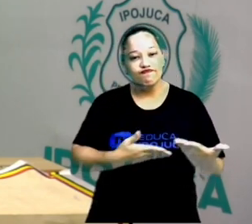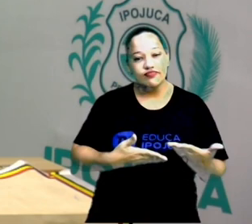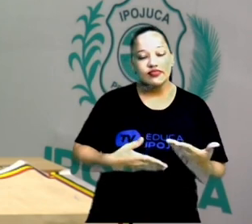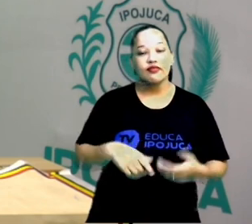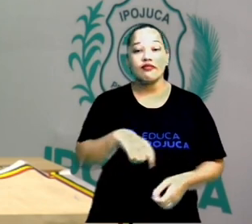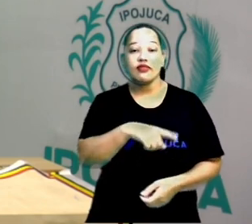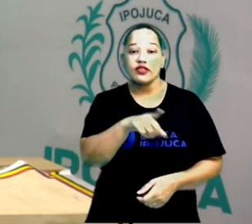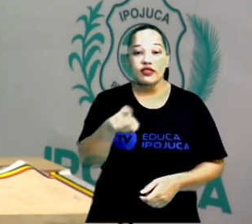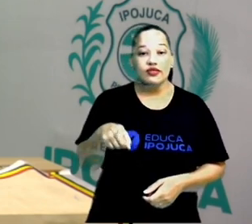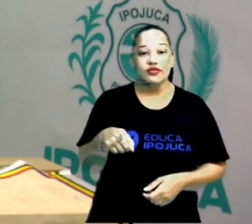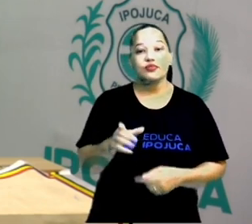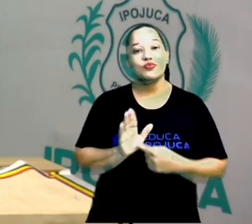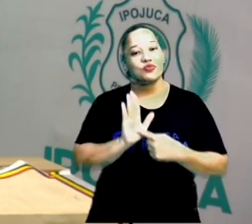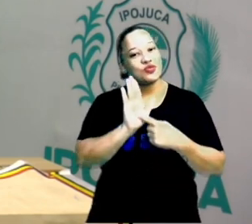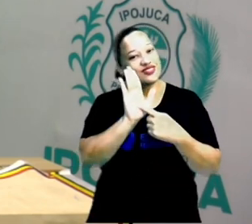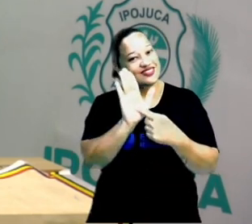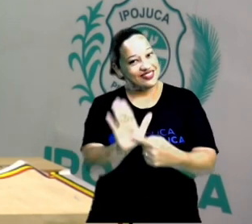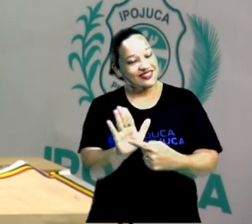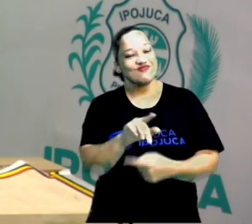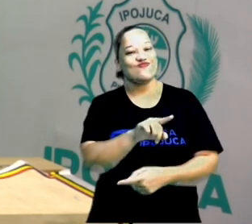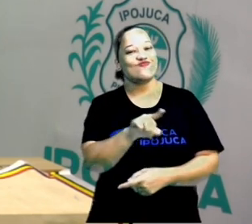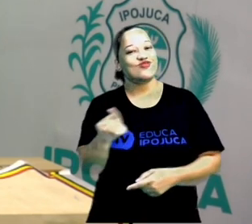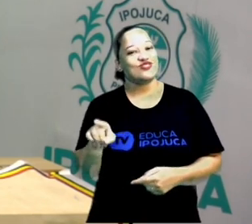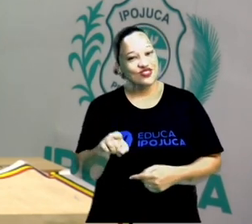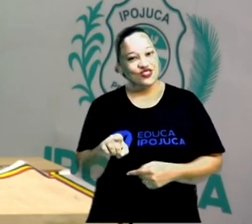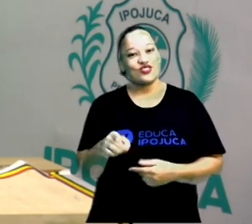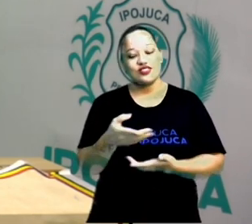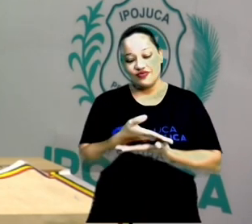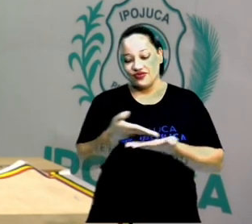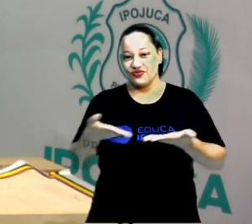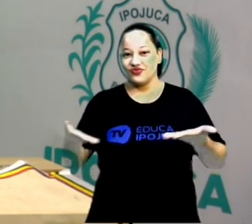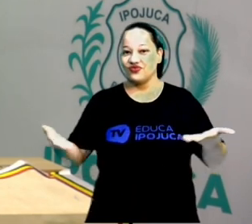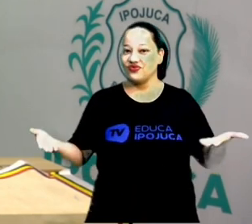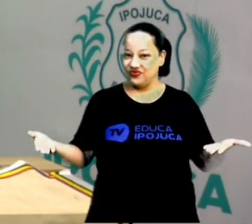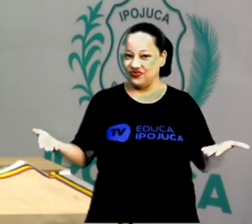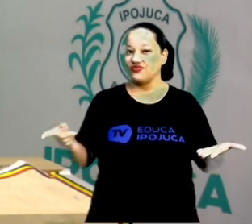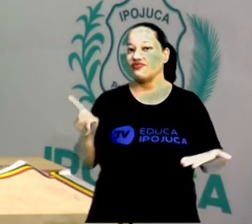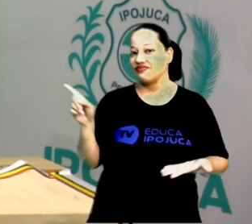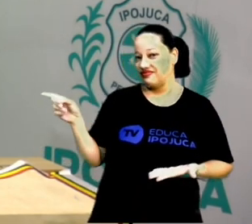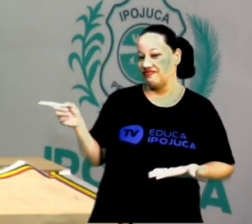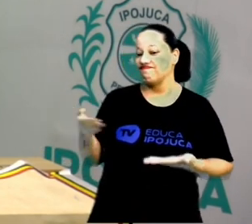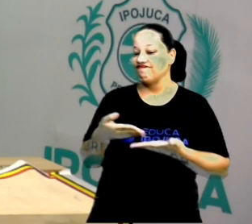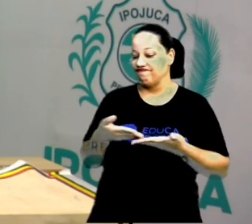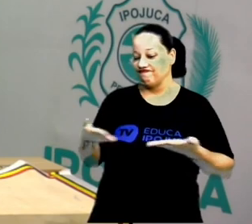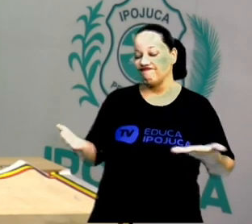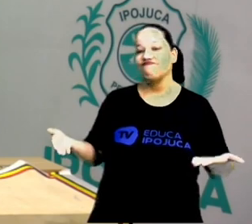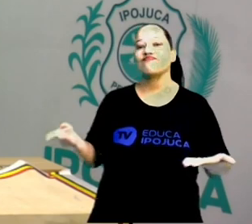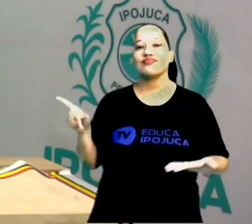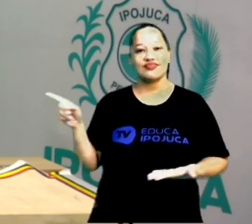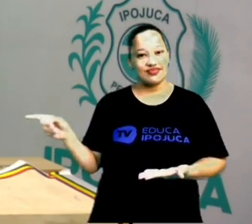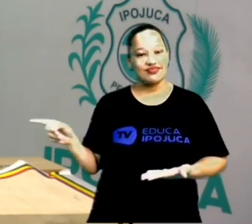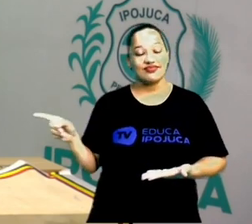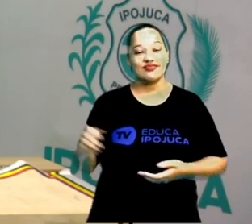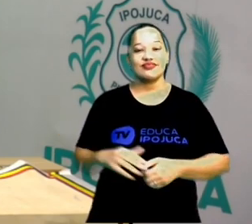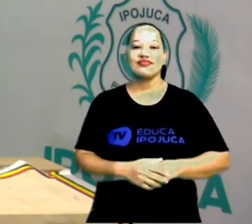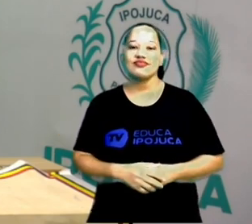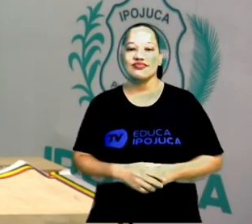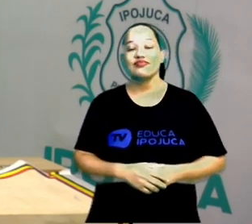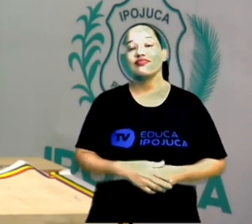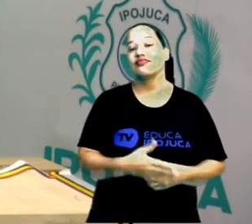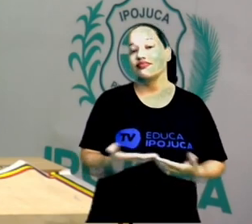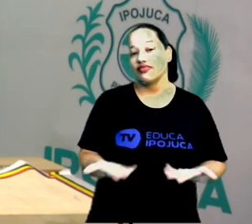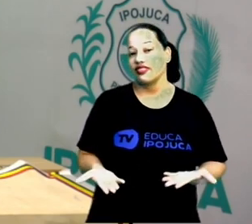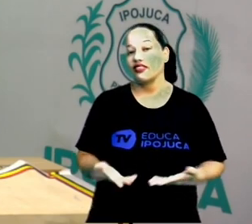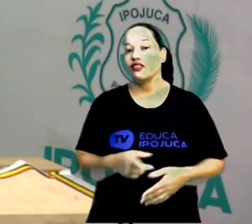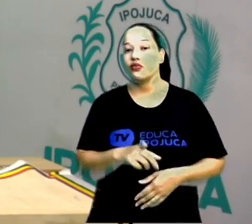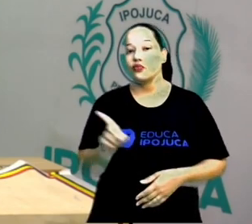Natália trouxe para vocês essas figuras, esses sólidos geométricos. Tá certo?